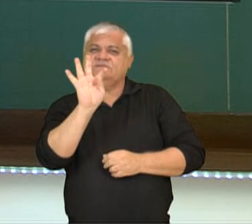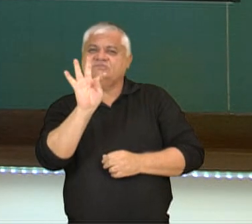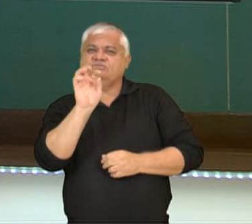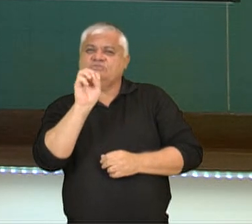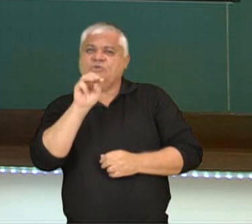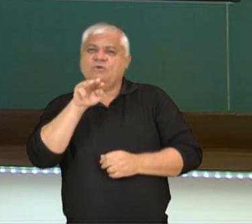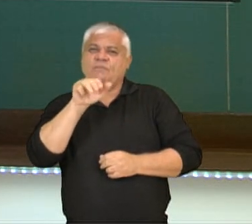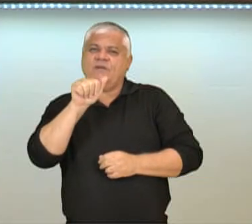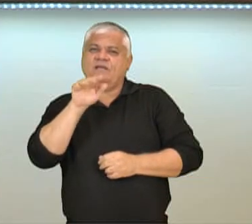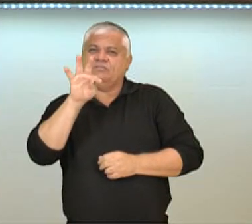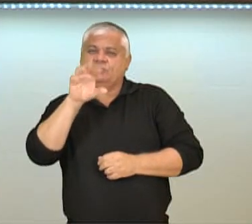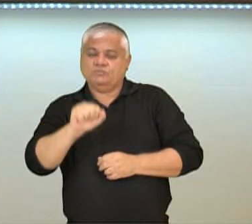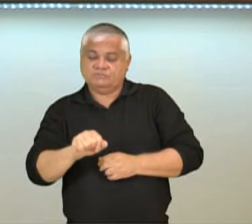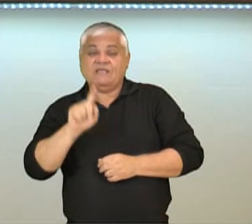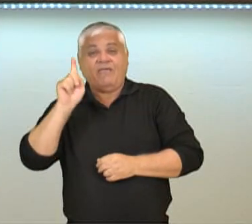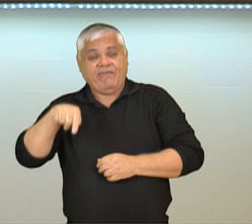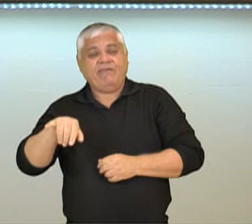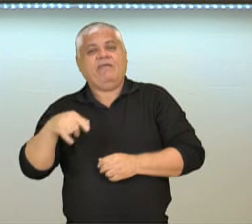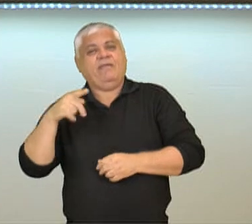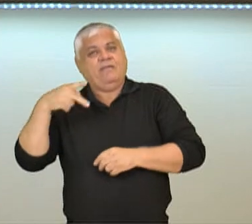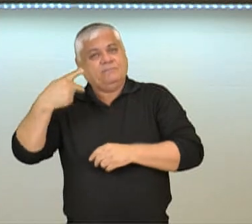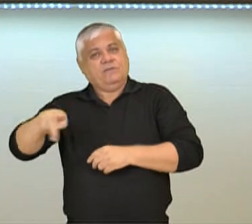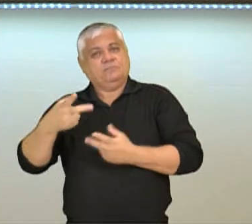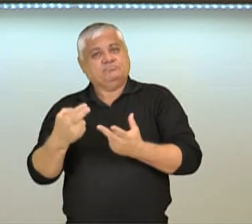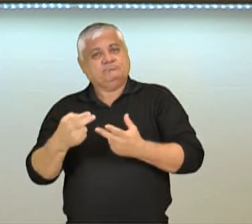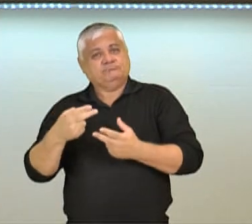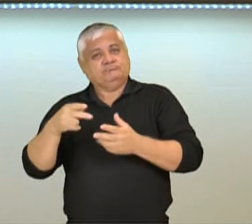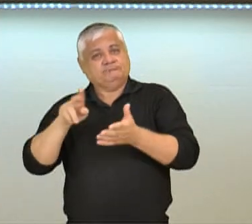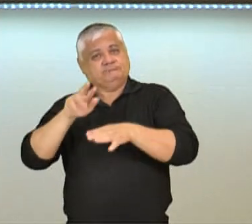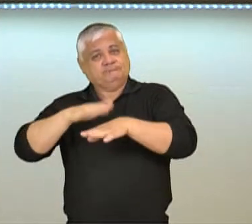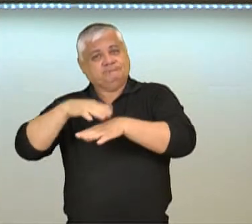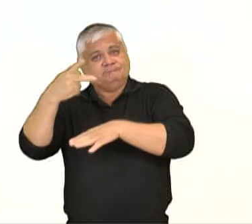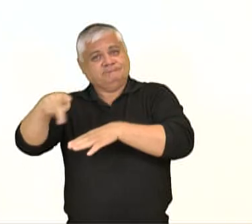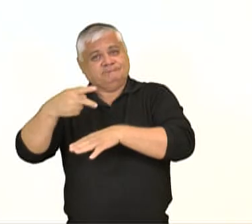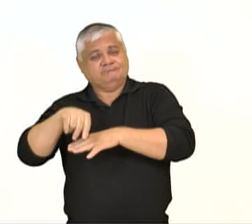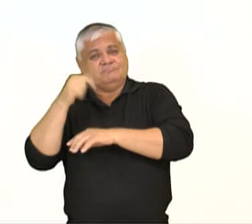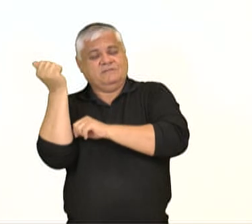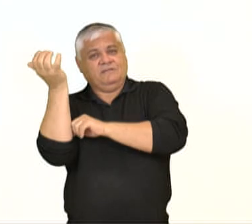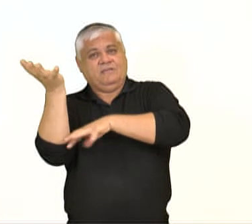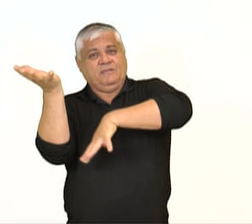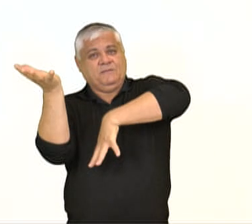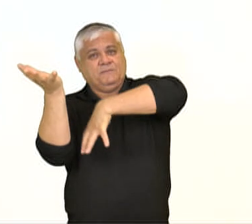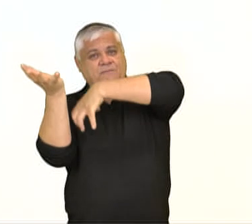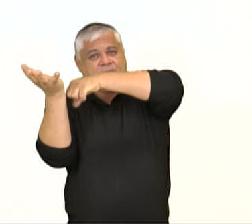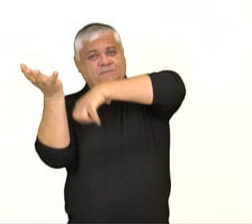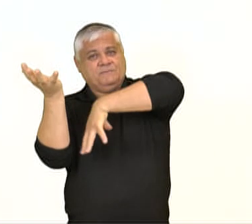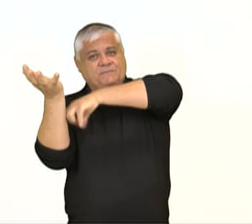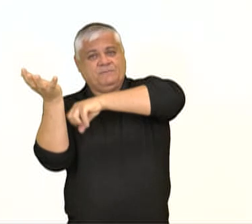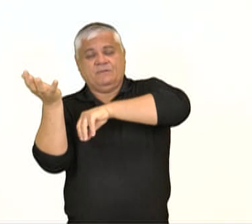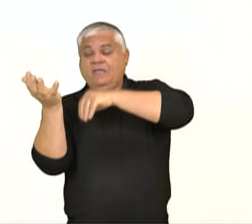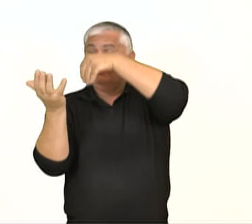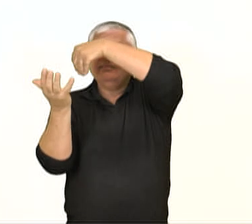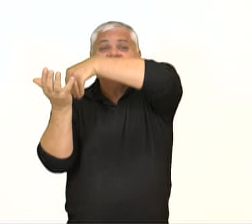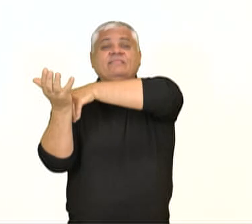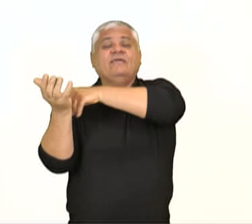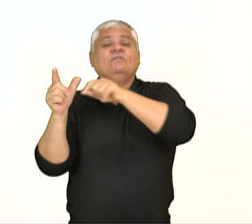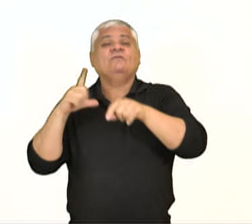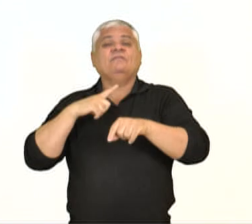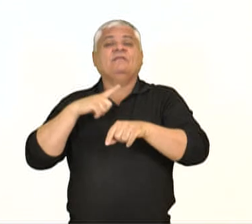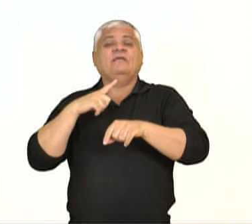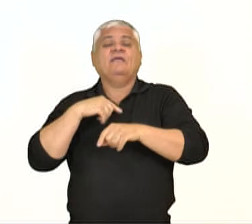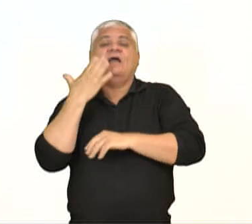que realizam a transpiração. O açúcar, gente, produzido pela